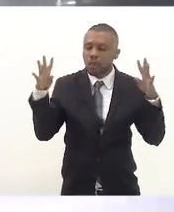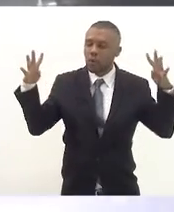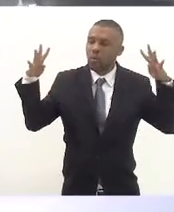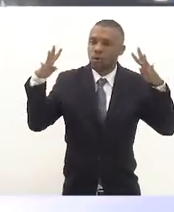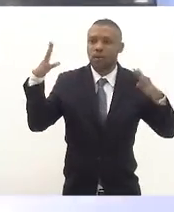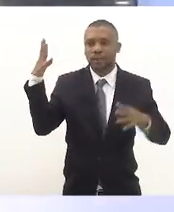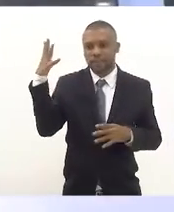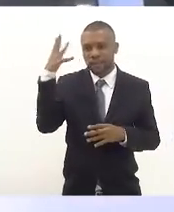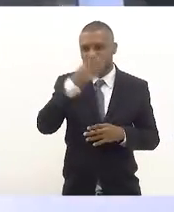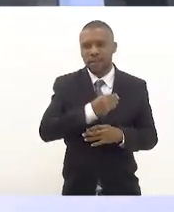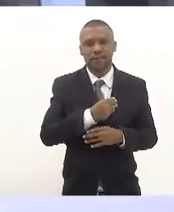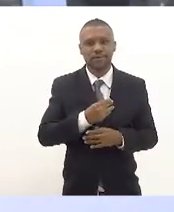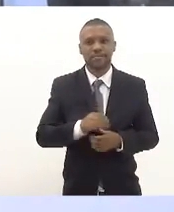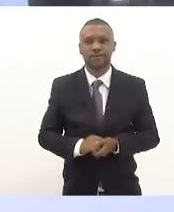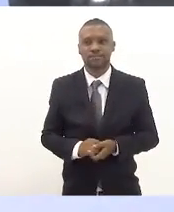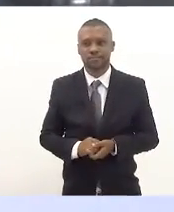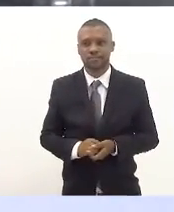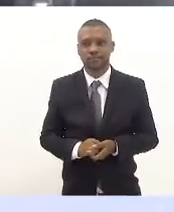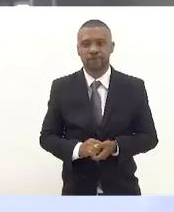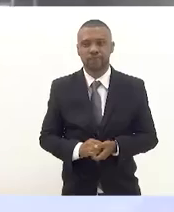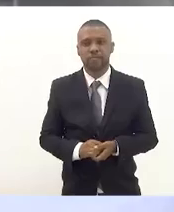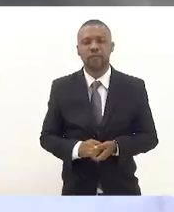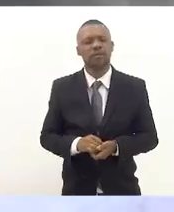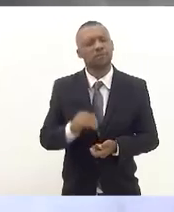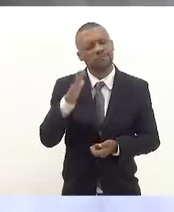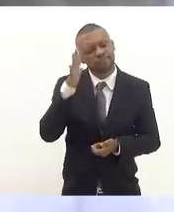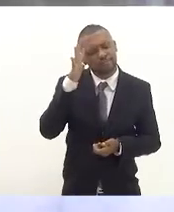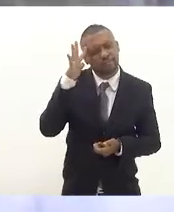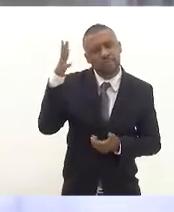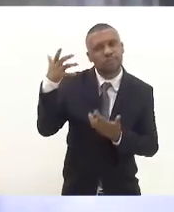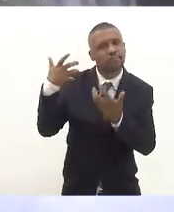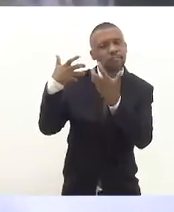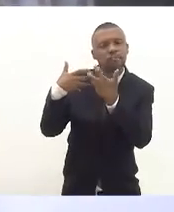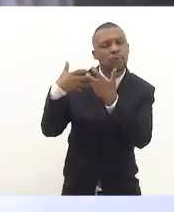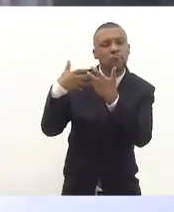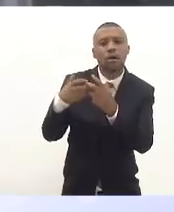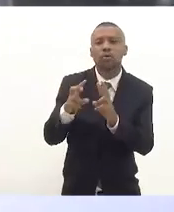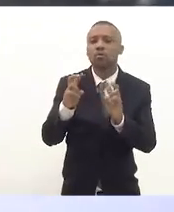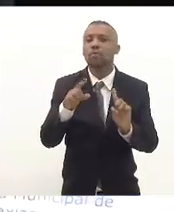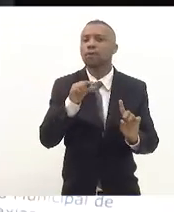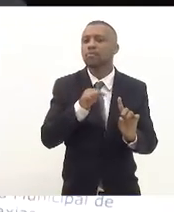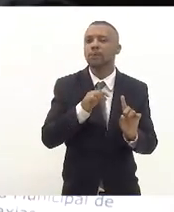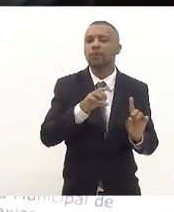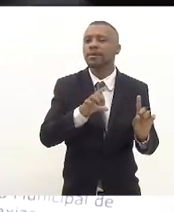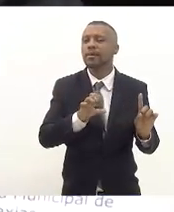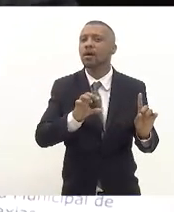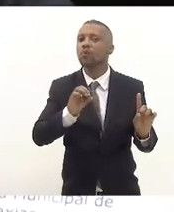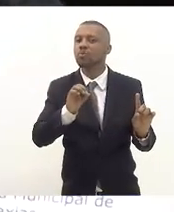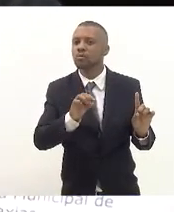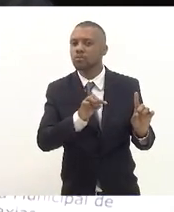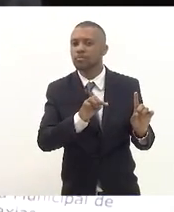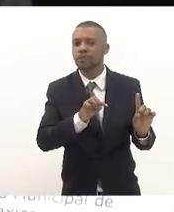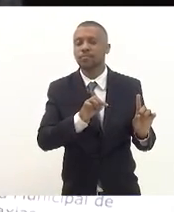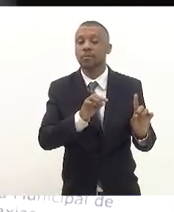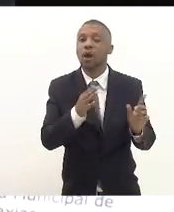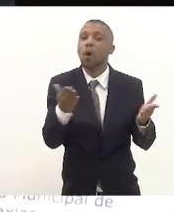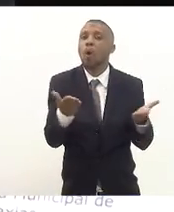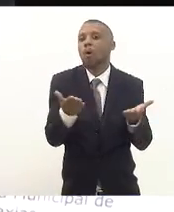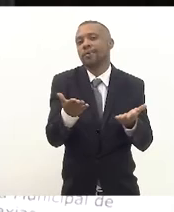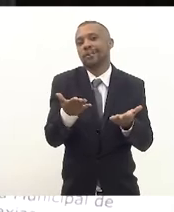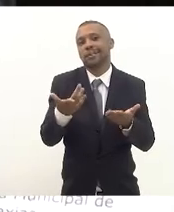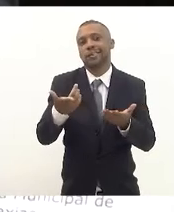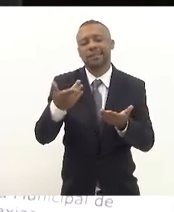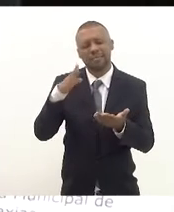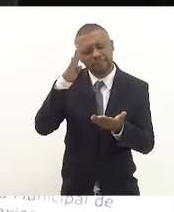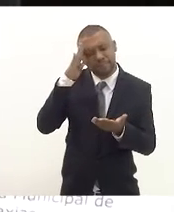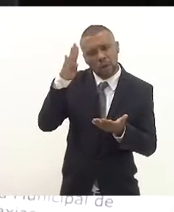tá e eu fui fazendo a reflexão aqui sobre o Celso do Alba o Celso do Alba está recebendo